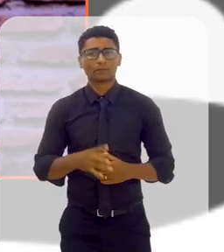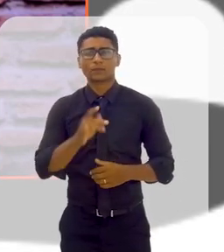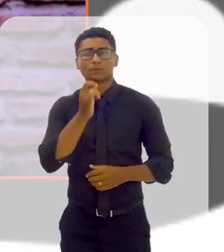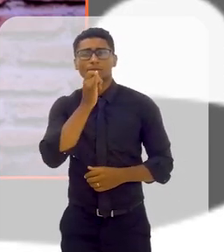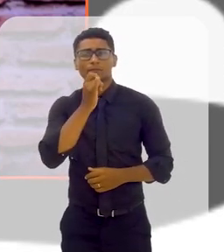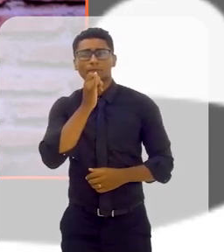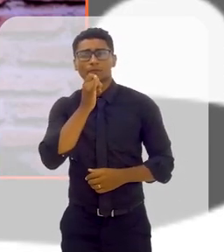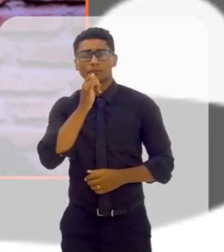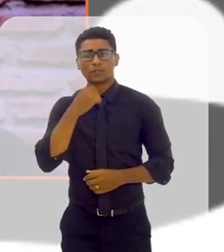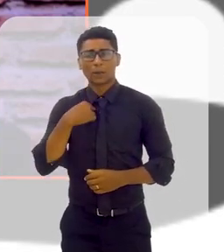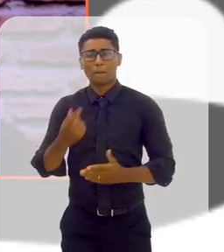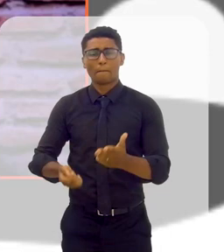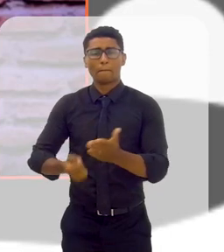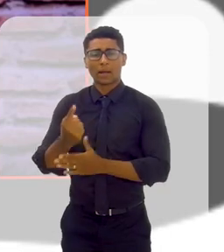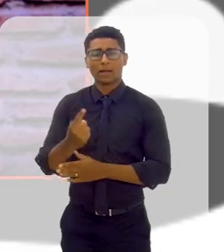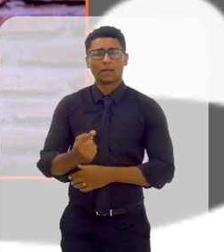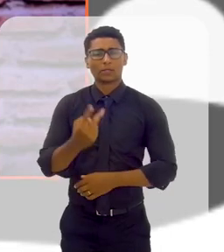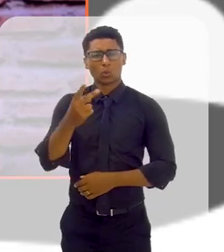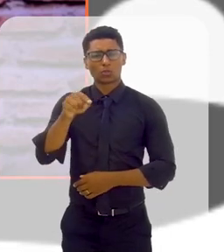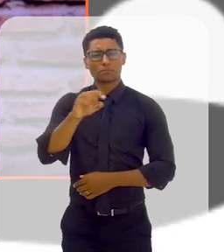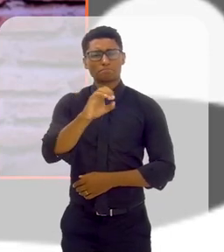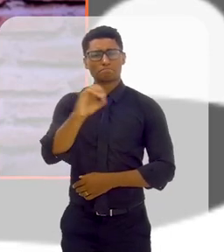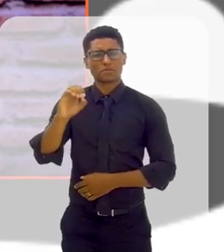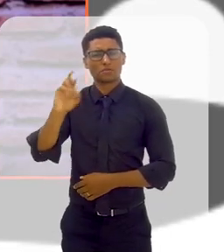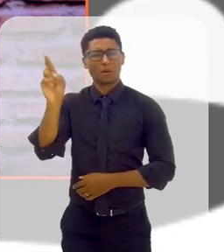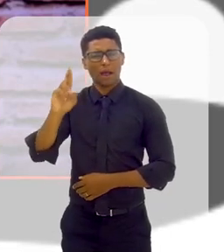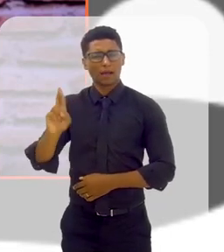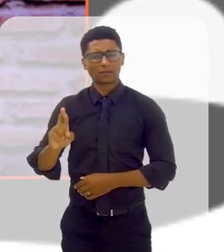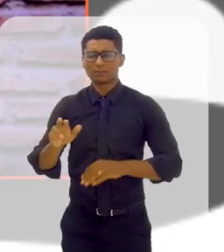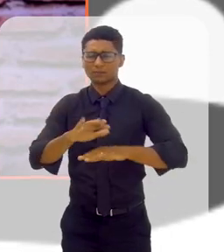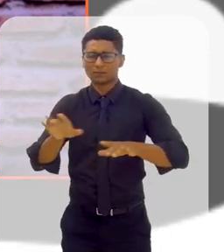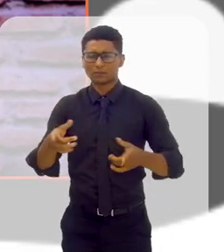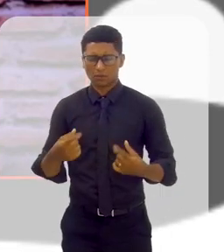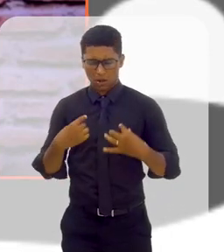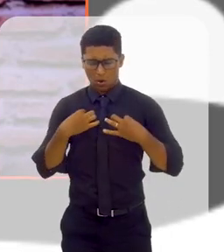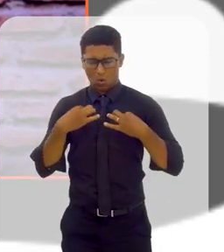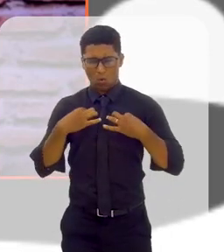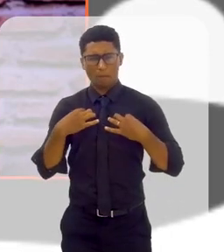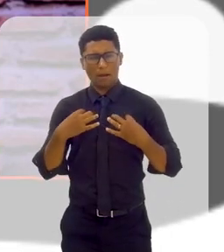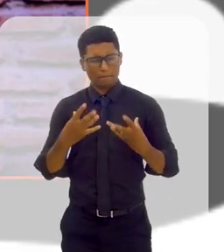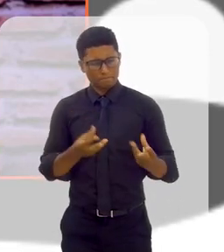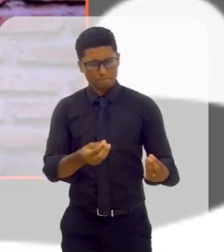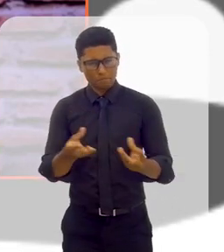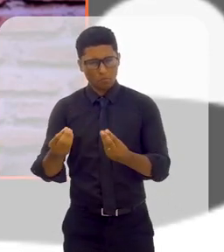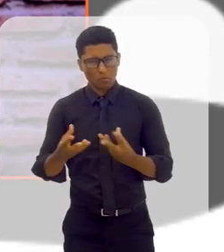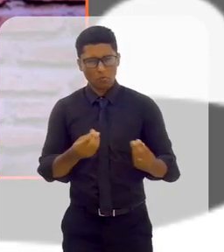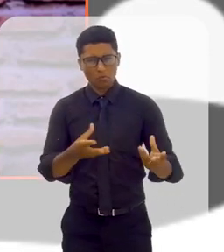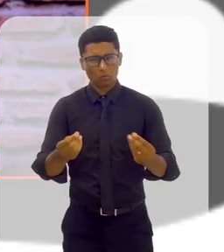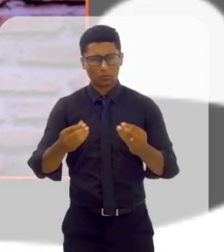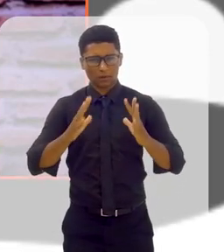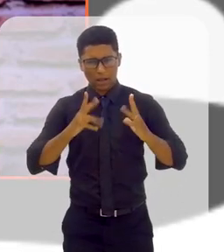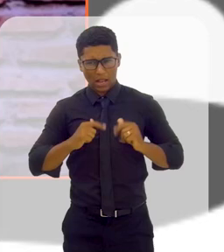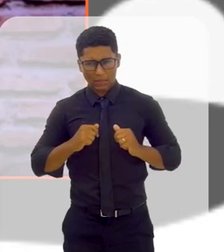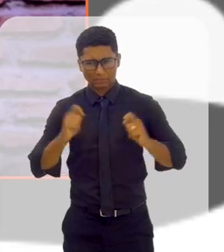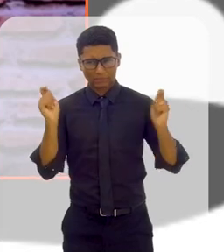eu não quero pagar 2 3 mil reais em máquina de lavar eu posso transformar isso em roupa lavada e vou lavar muita roupa